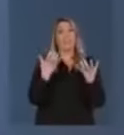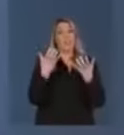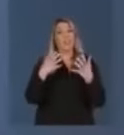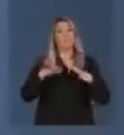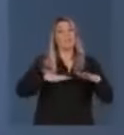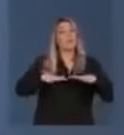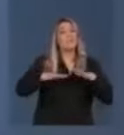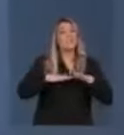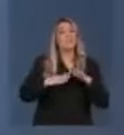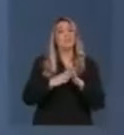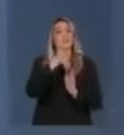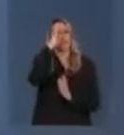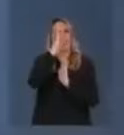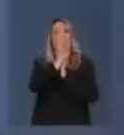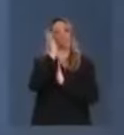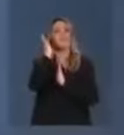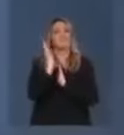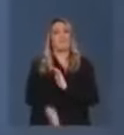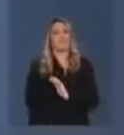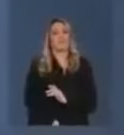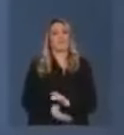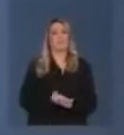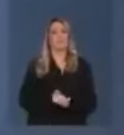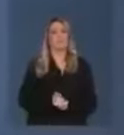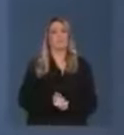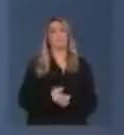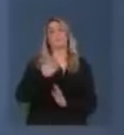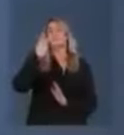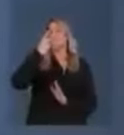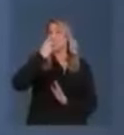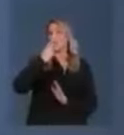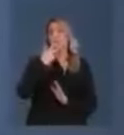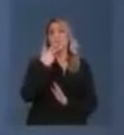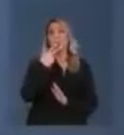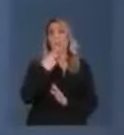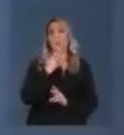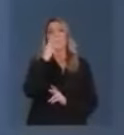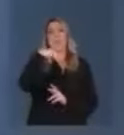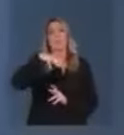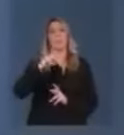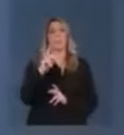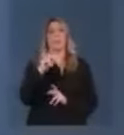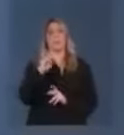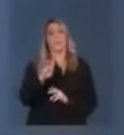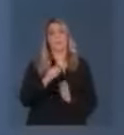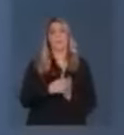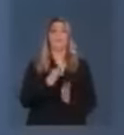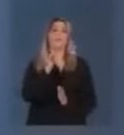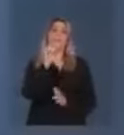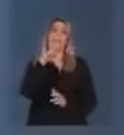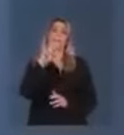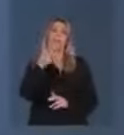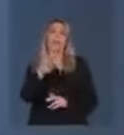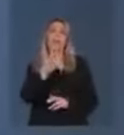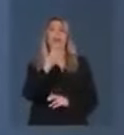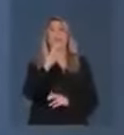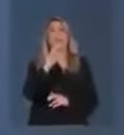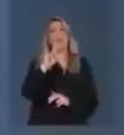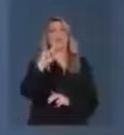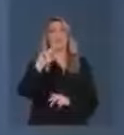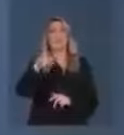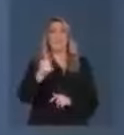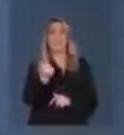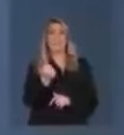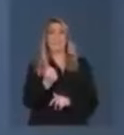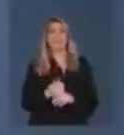pelas diretas Jes esse país segundo dizer que o PMDB de temer e Cunha que deu o golpe com